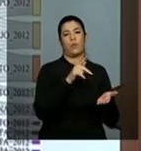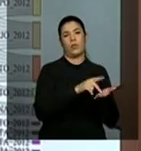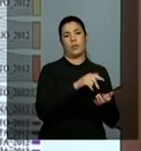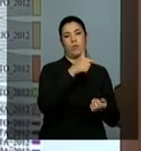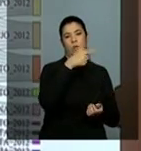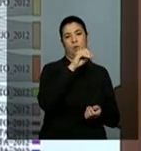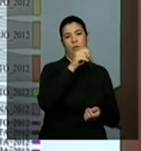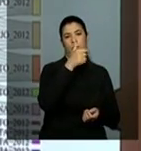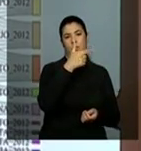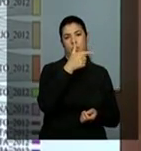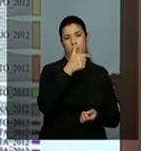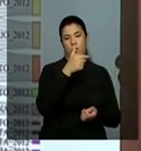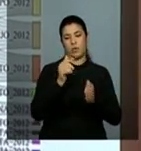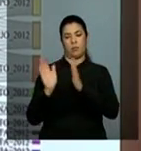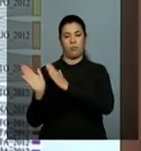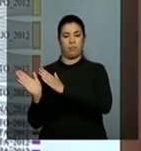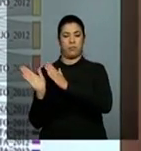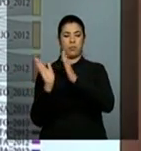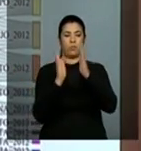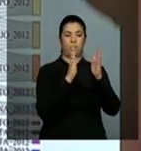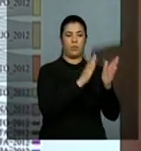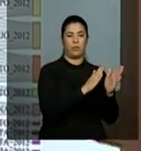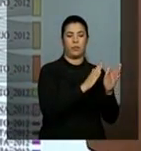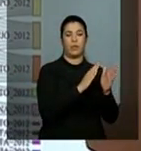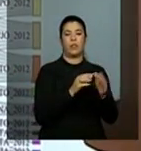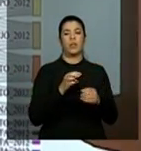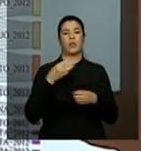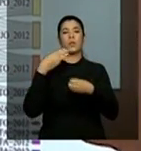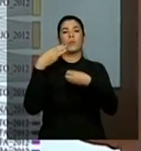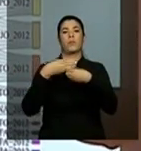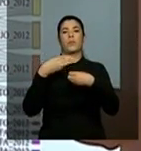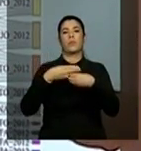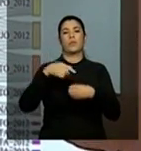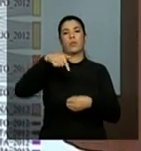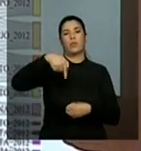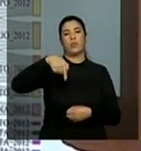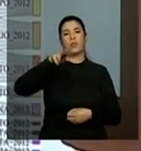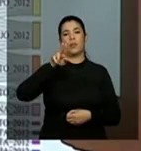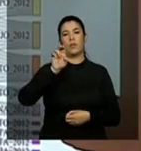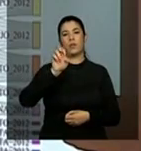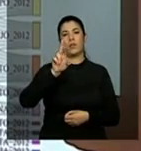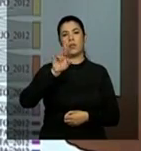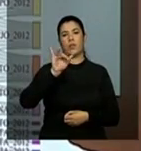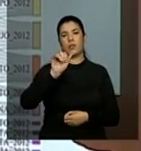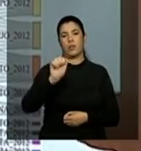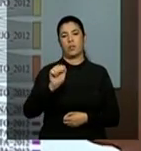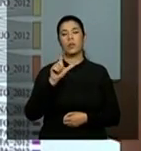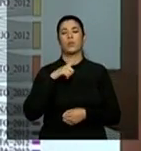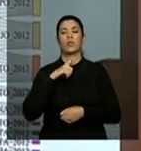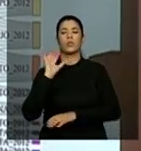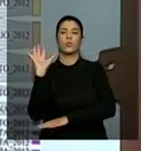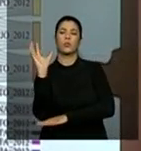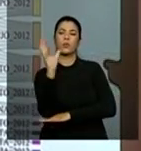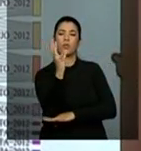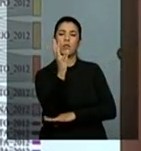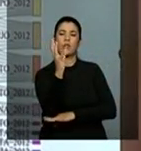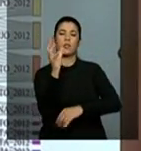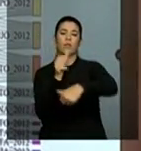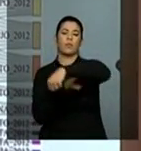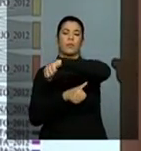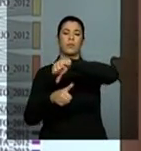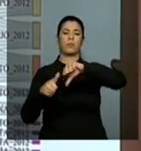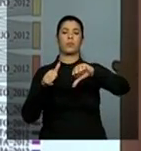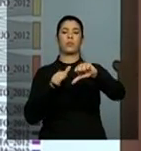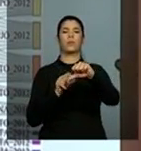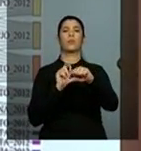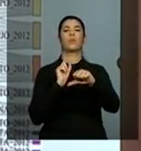nos permitir mostrar, né, no município de Querência, o que era floresta em 2008, isso foi convertido a